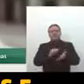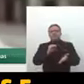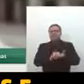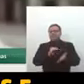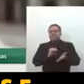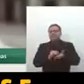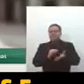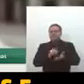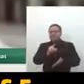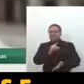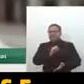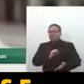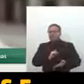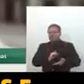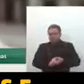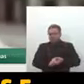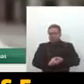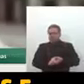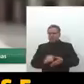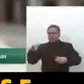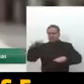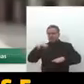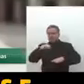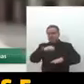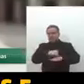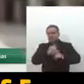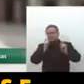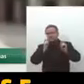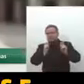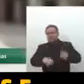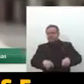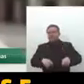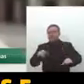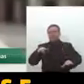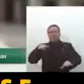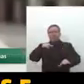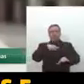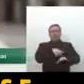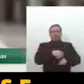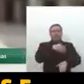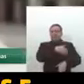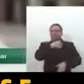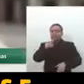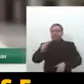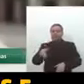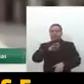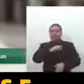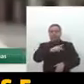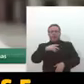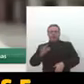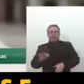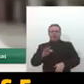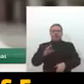de aviões que possam servir para as operações, tanto da Polícia Federal quanto do